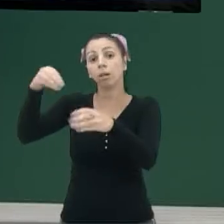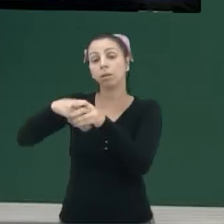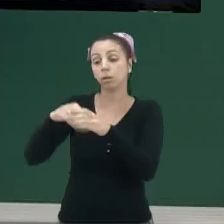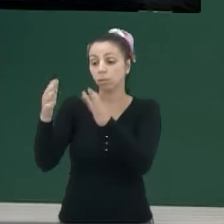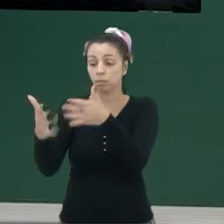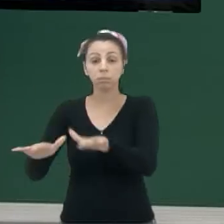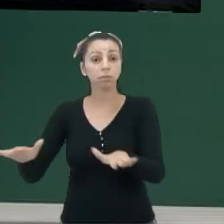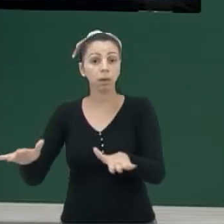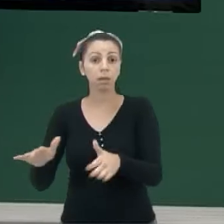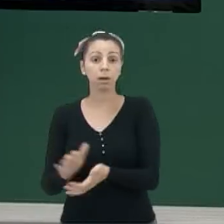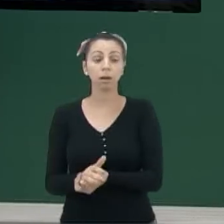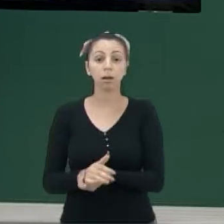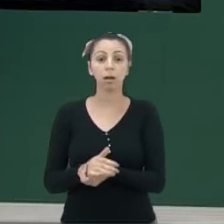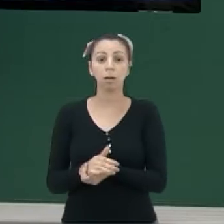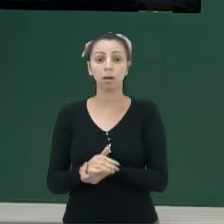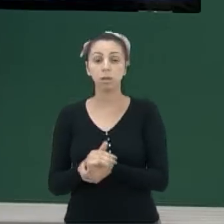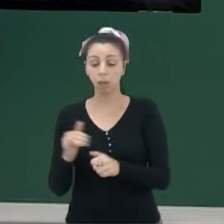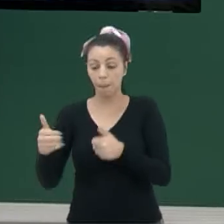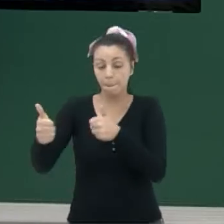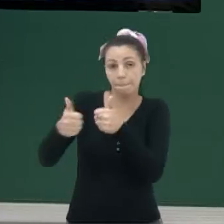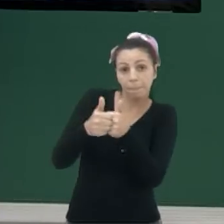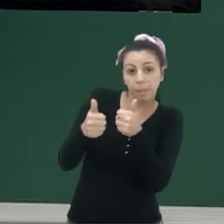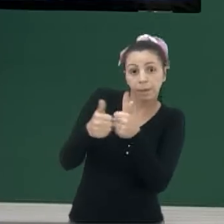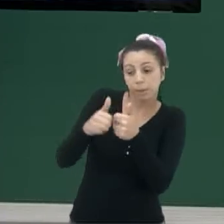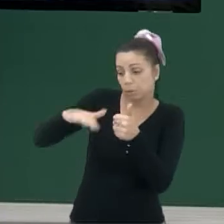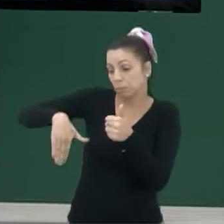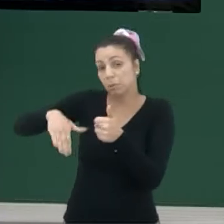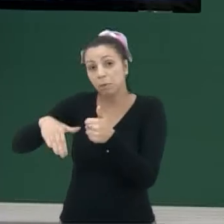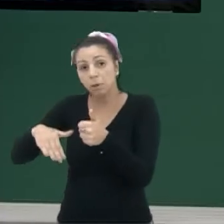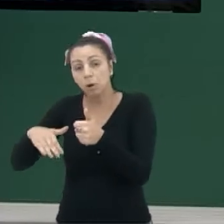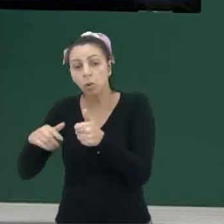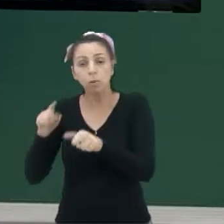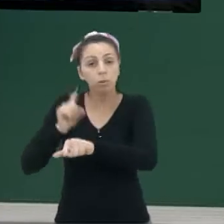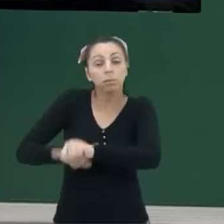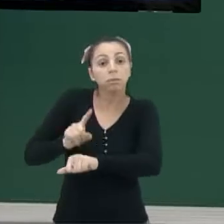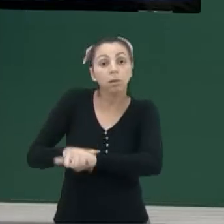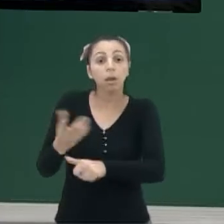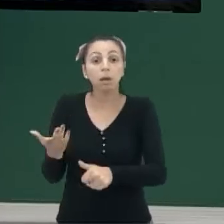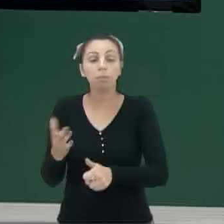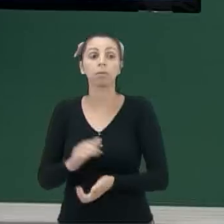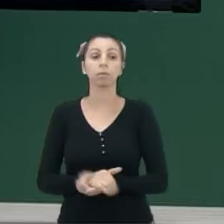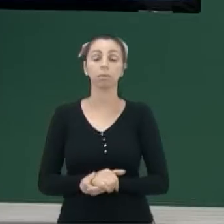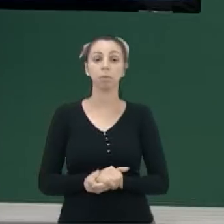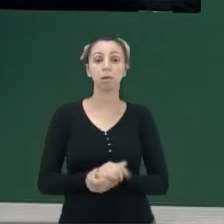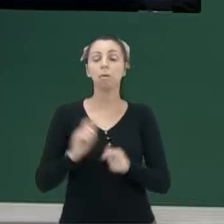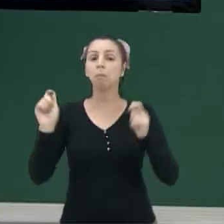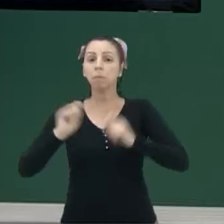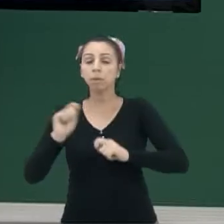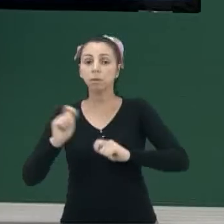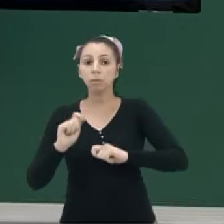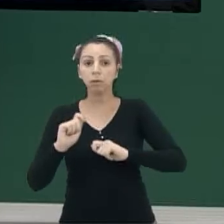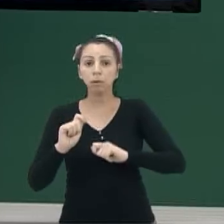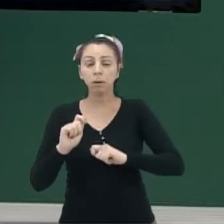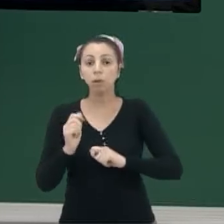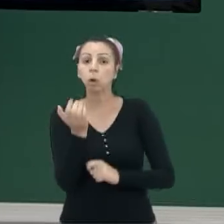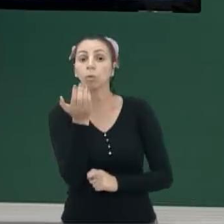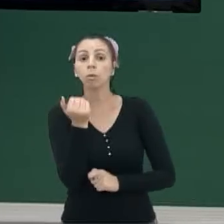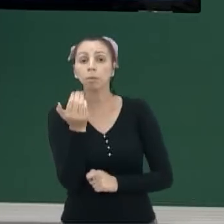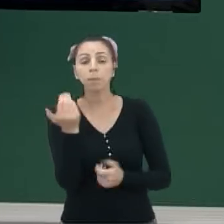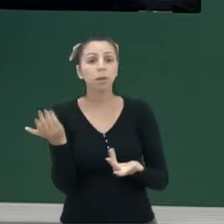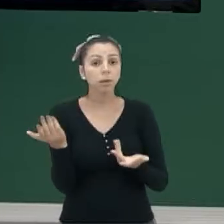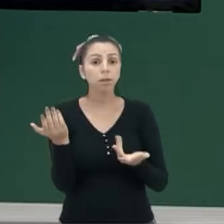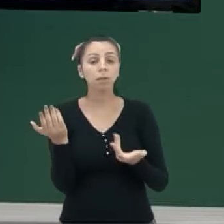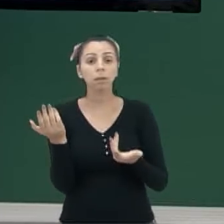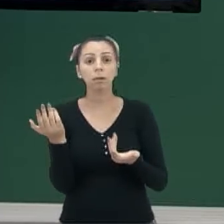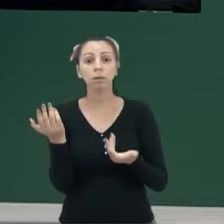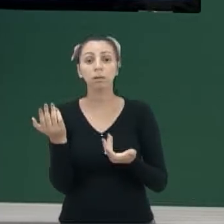eles sabem qual que é a proximidade da costa, a distância da costa, o tempo que vai levar, quanto que eles vão precisar de provimentos para